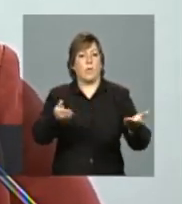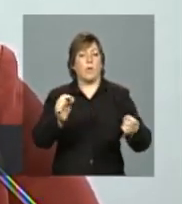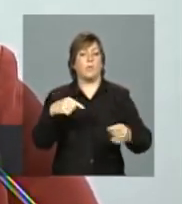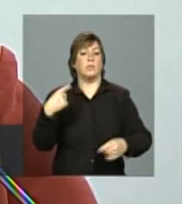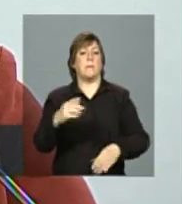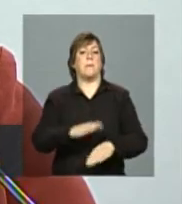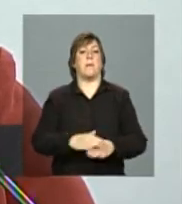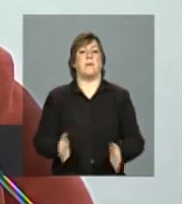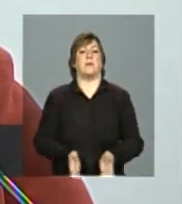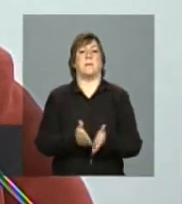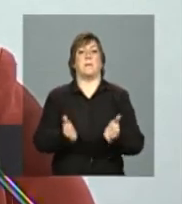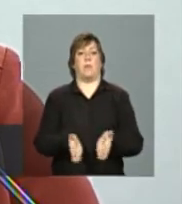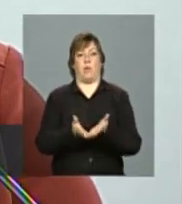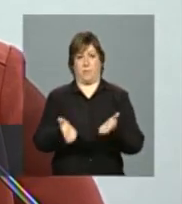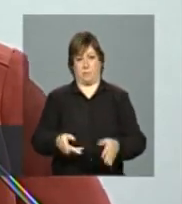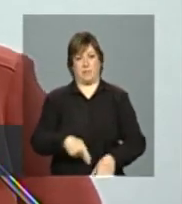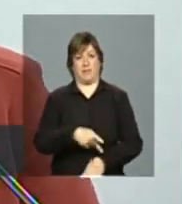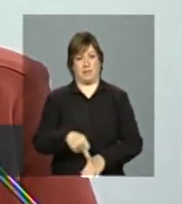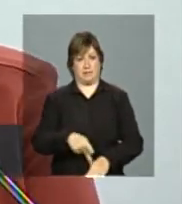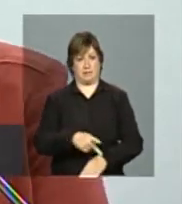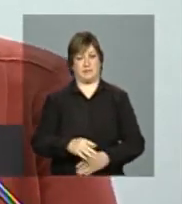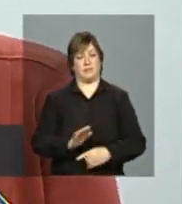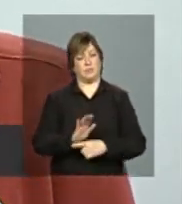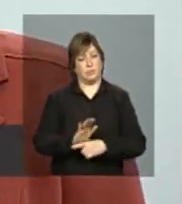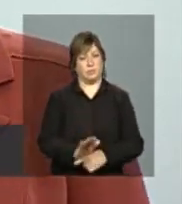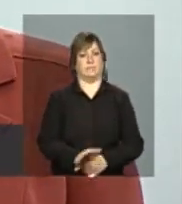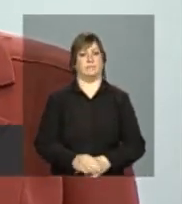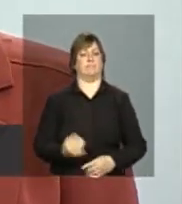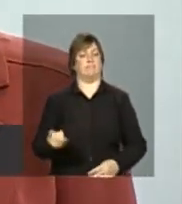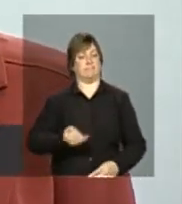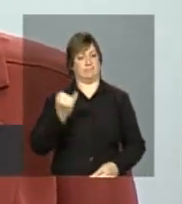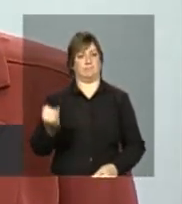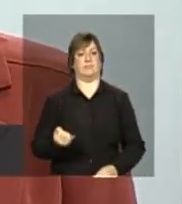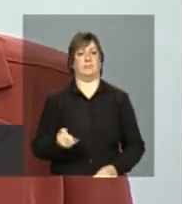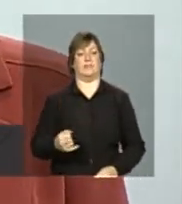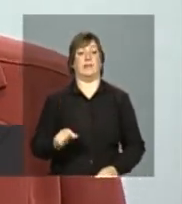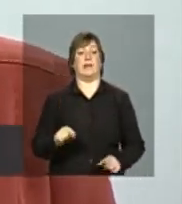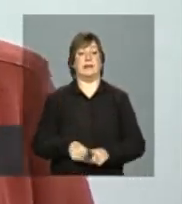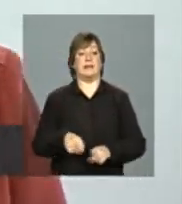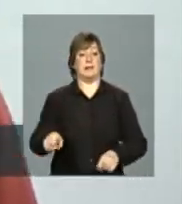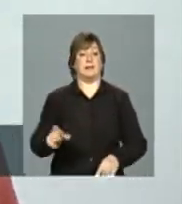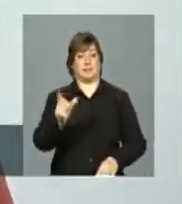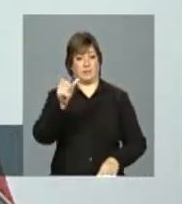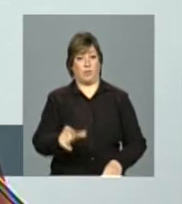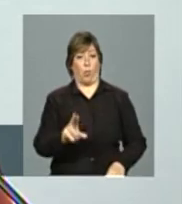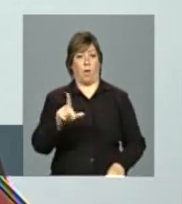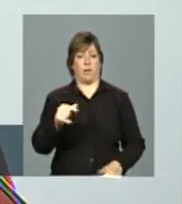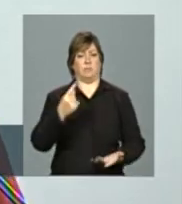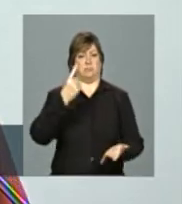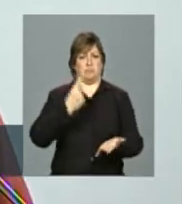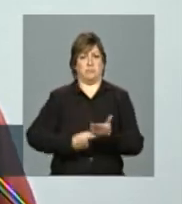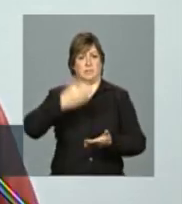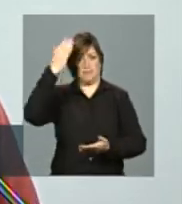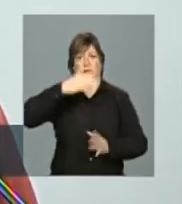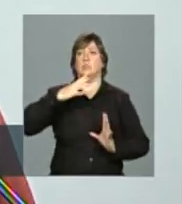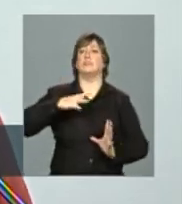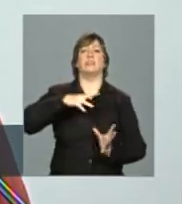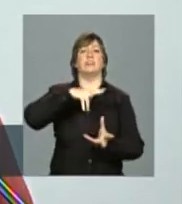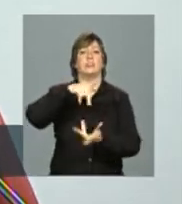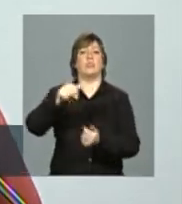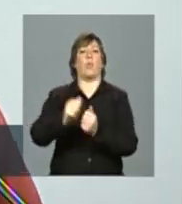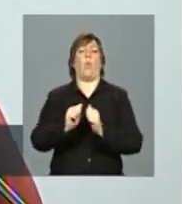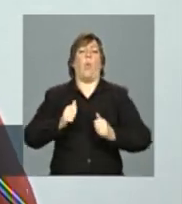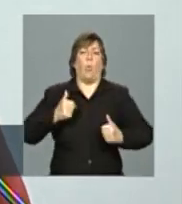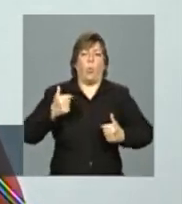mais pobres desse país e o seu comprometimento internacional com